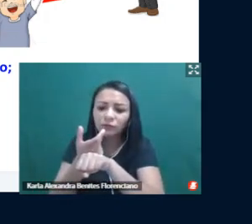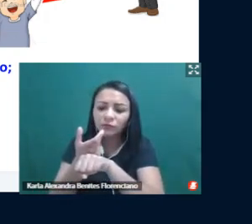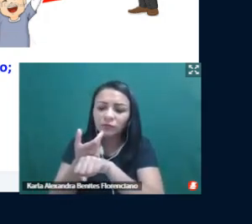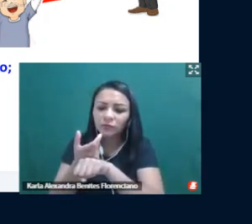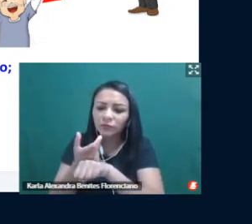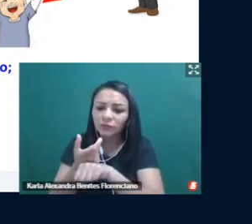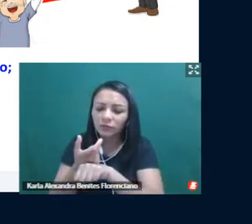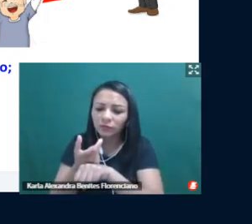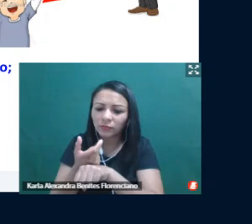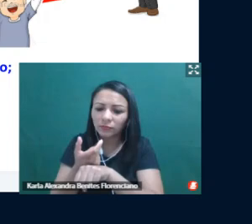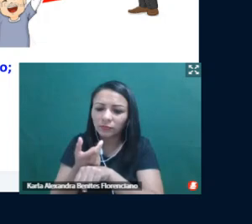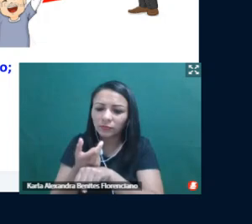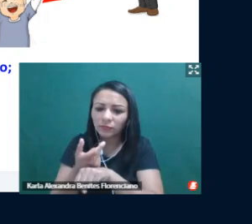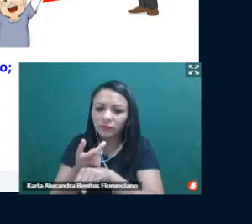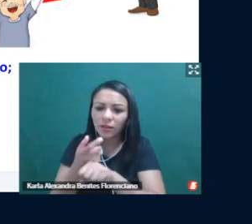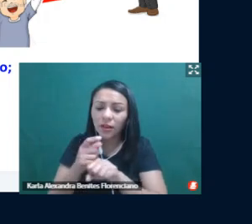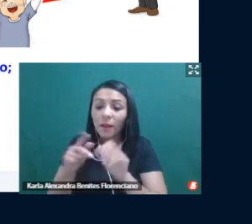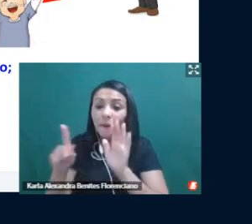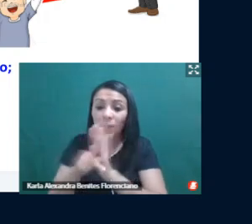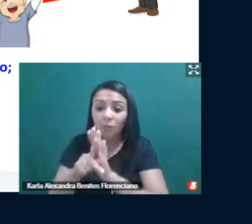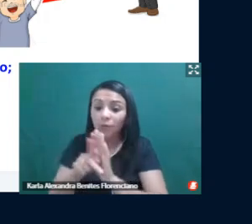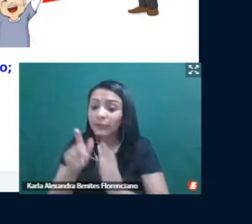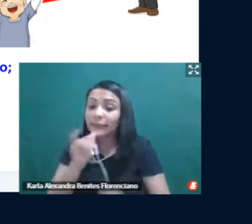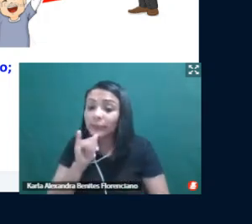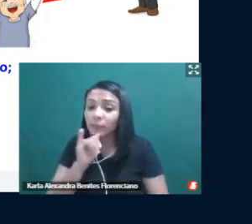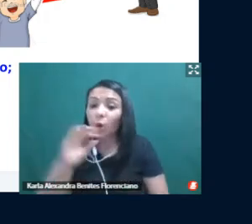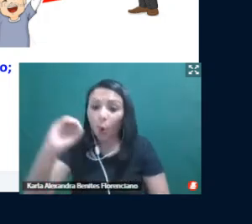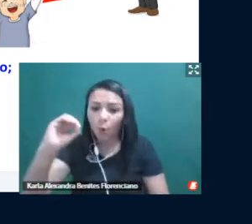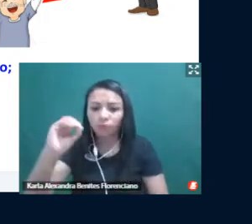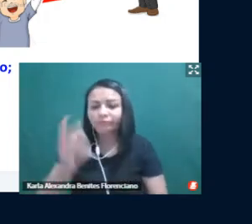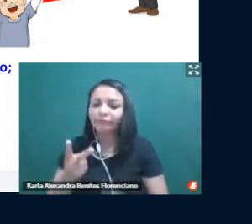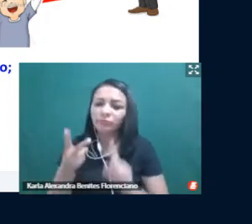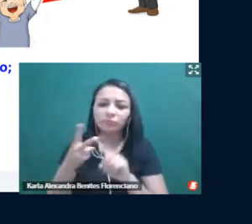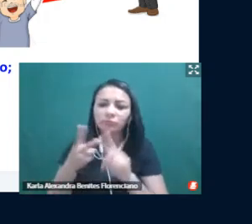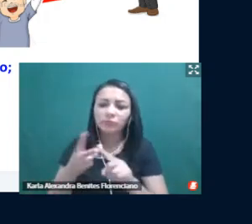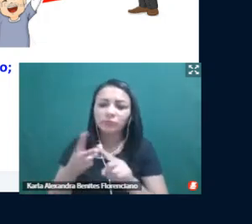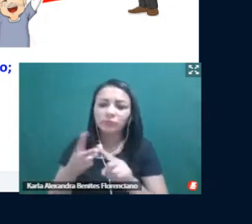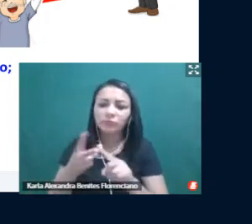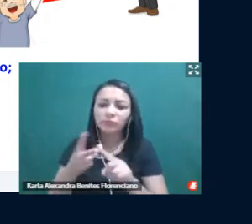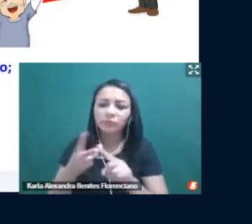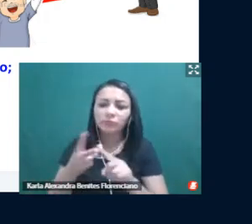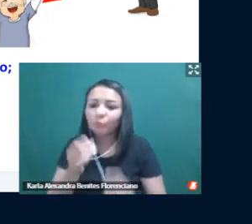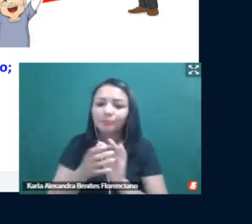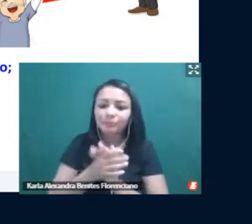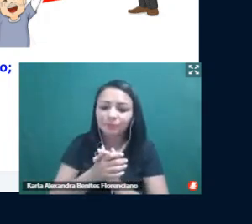Aqui da oração. E eu tenho o, bom,